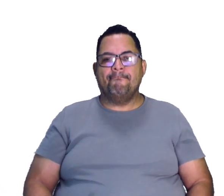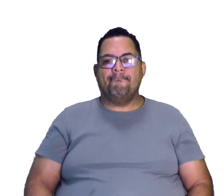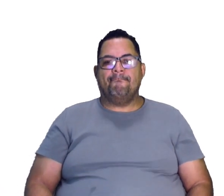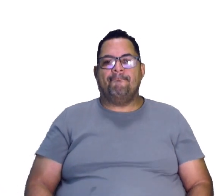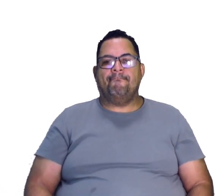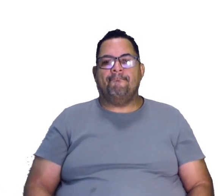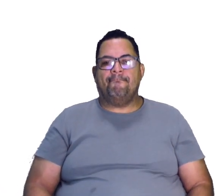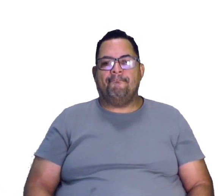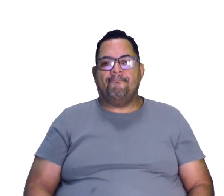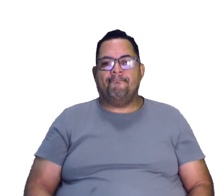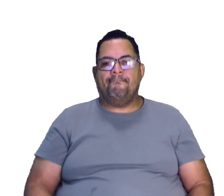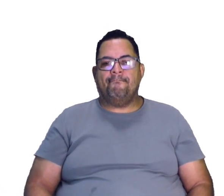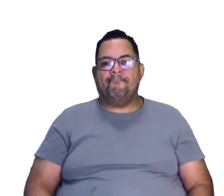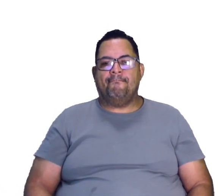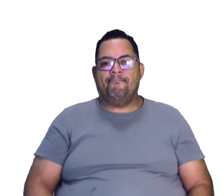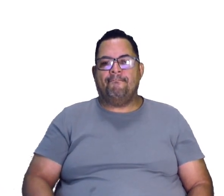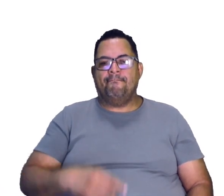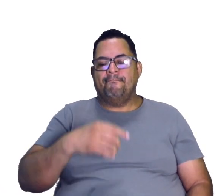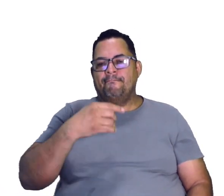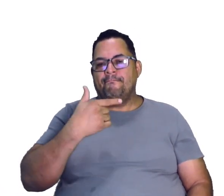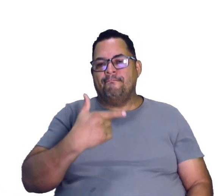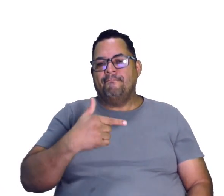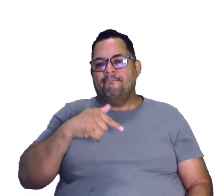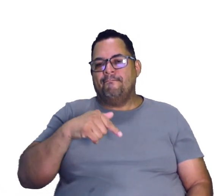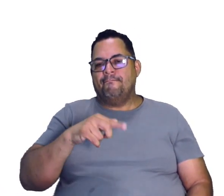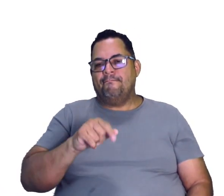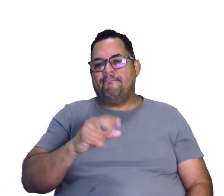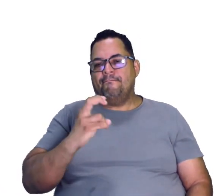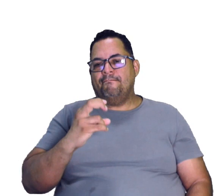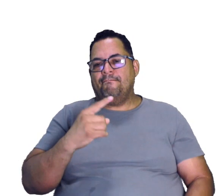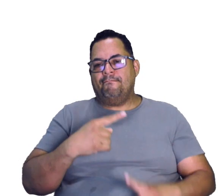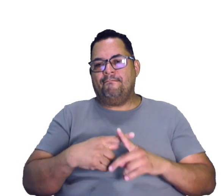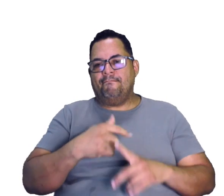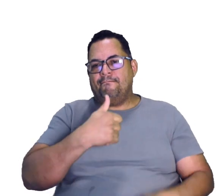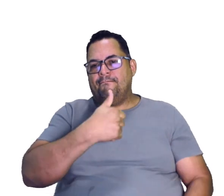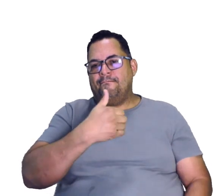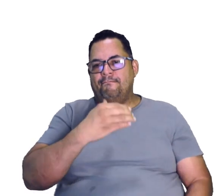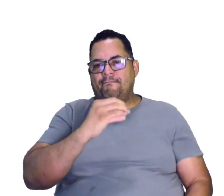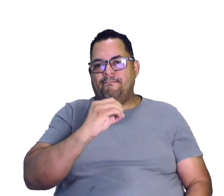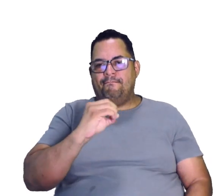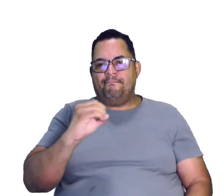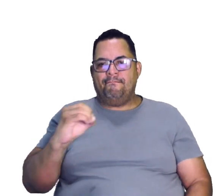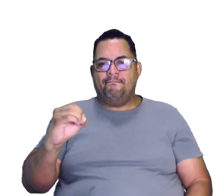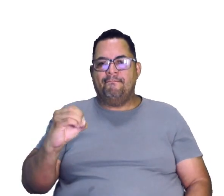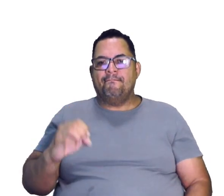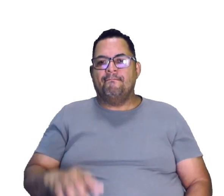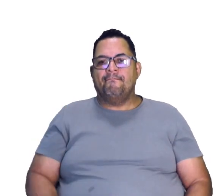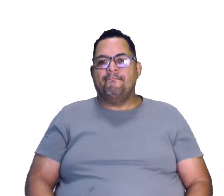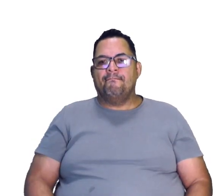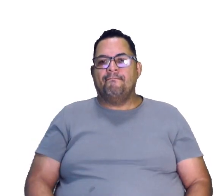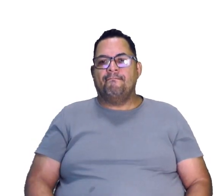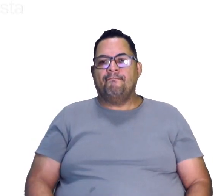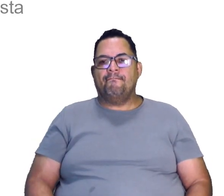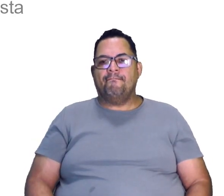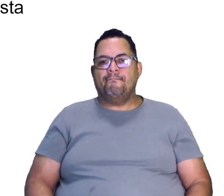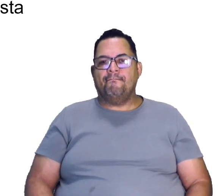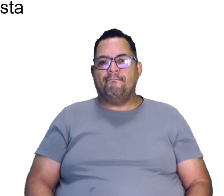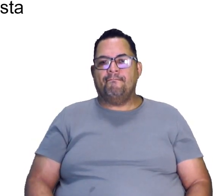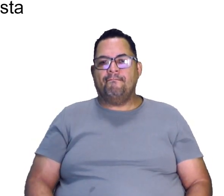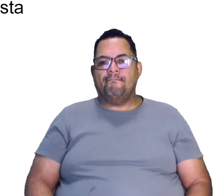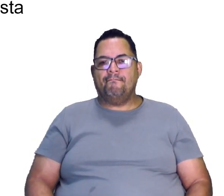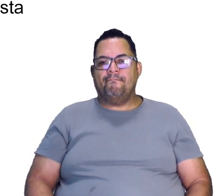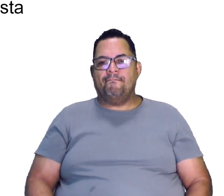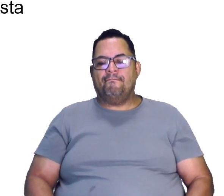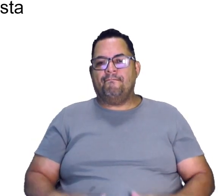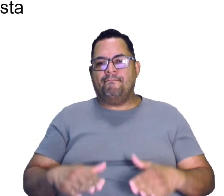multiplicou cruzado, achei 27.500 gramas. Então, esse é o peso total dos tomates em grama. Como